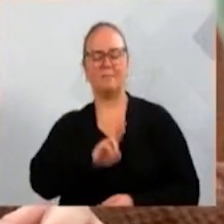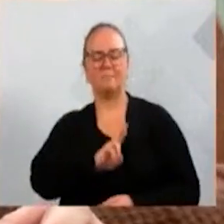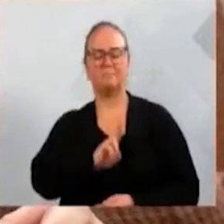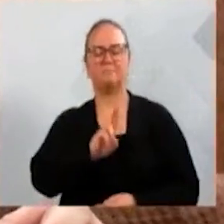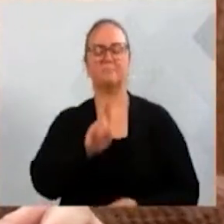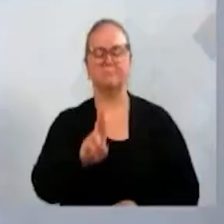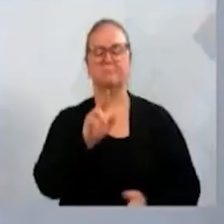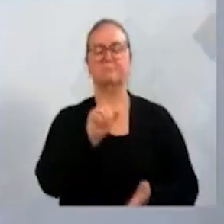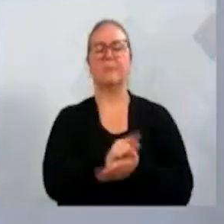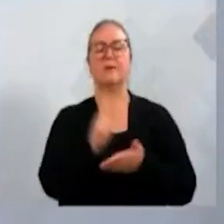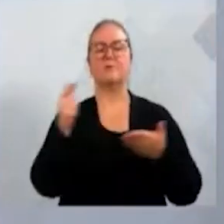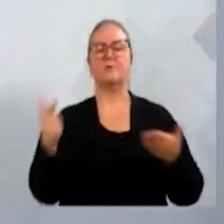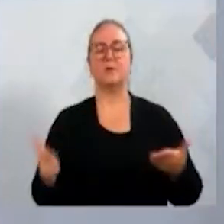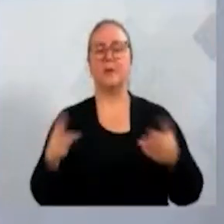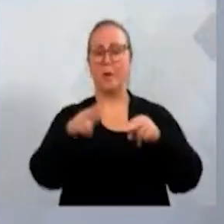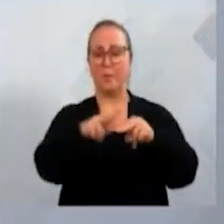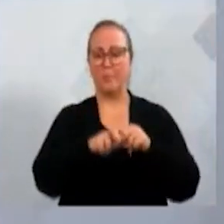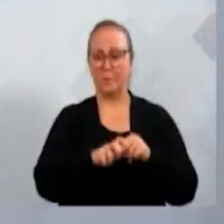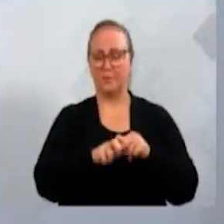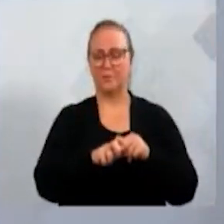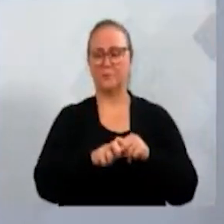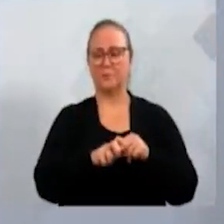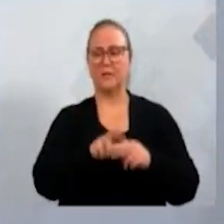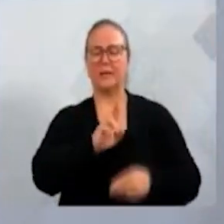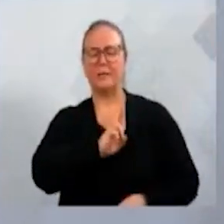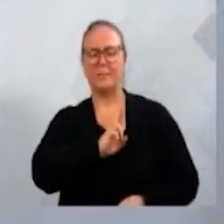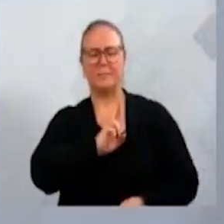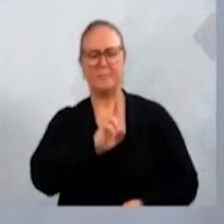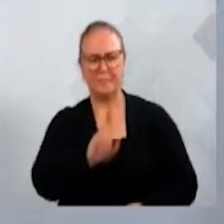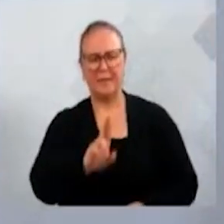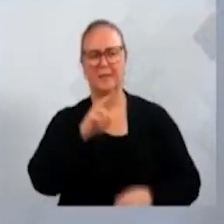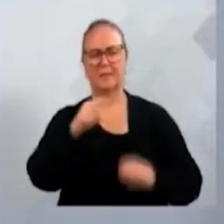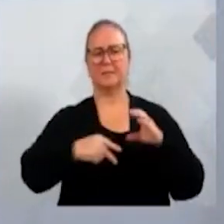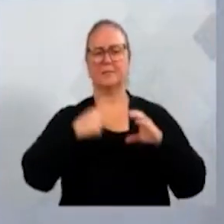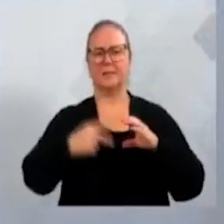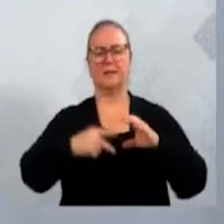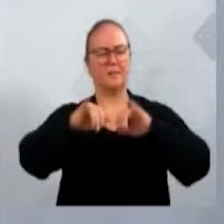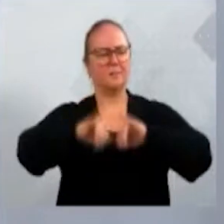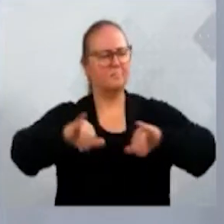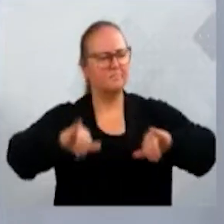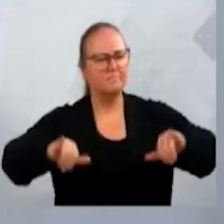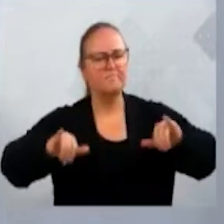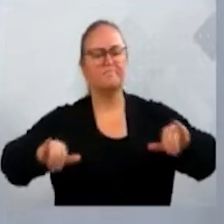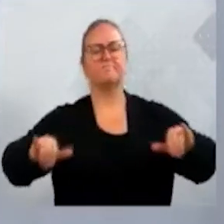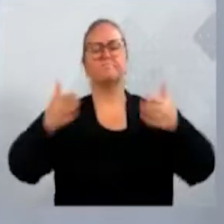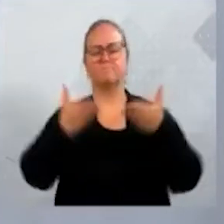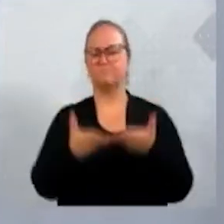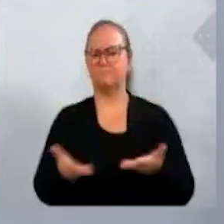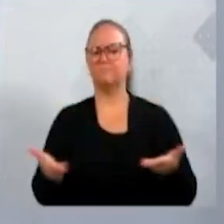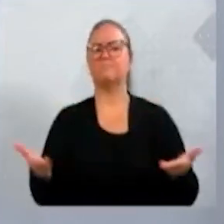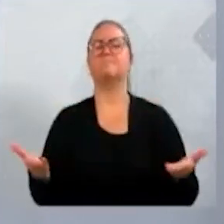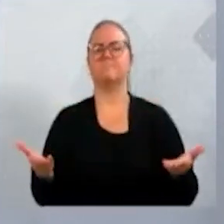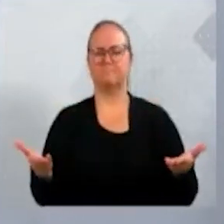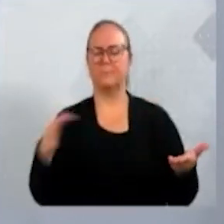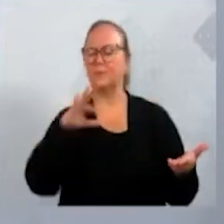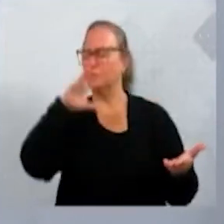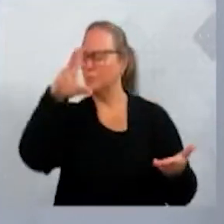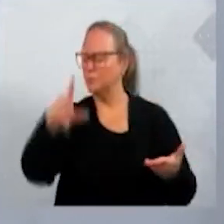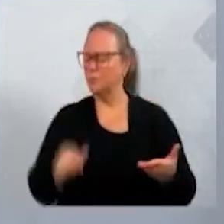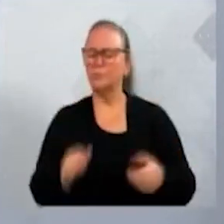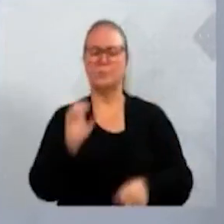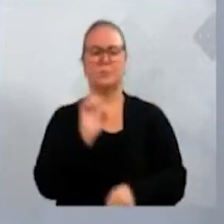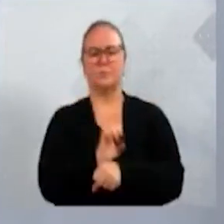a honra em nome dos 15 vereadores de mencionar isso paraa população paraa cidade de Blumenau e para todo o Estado de Santa